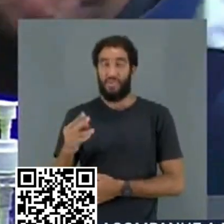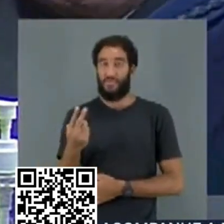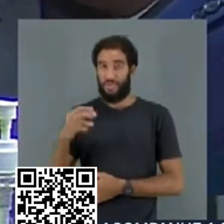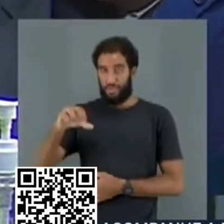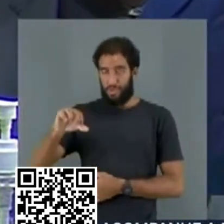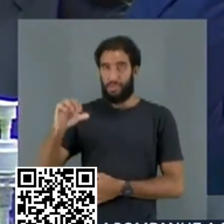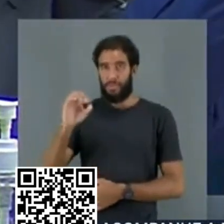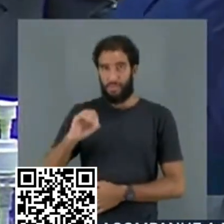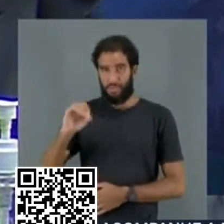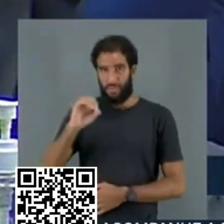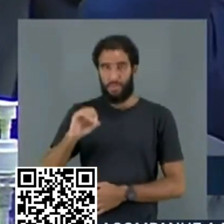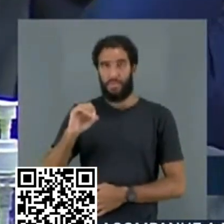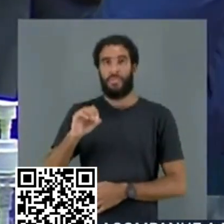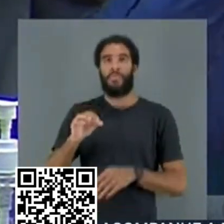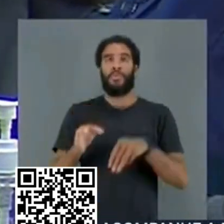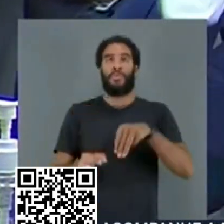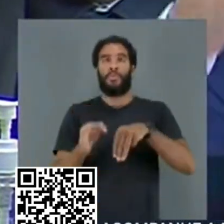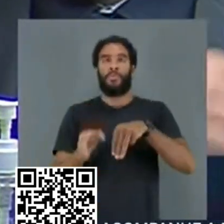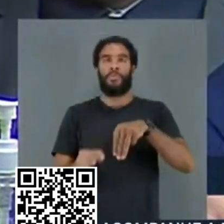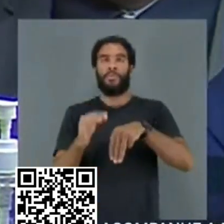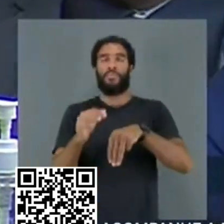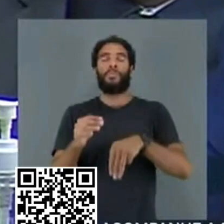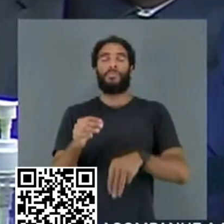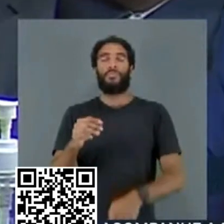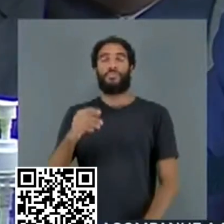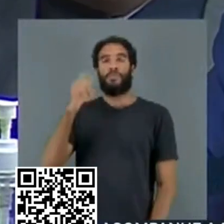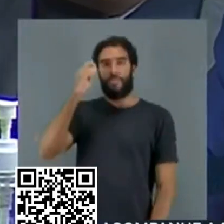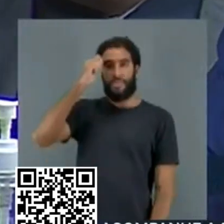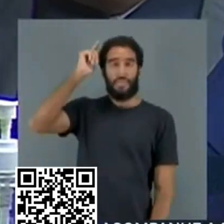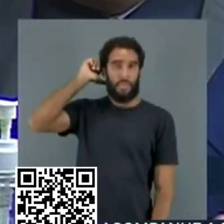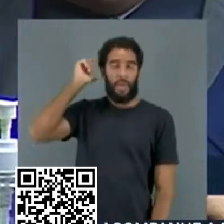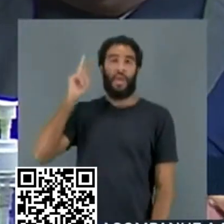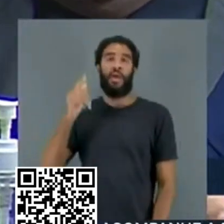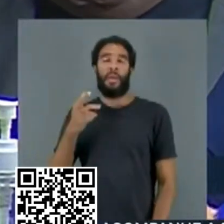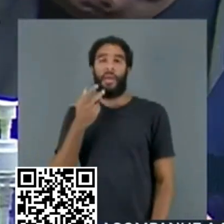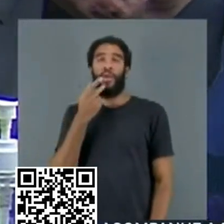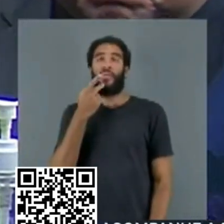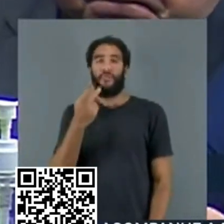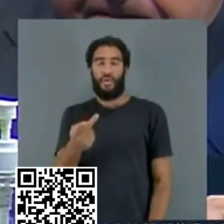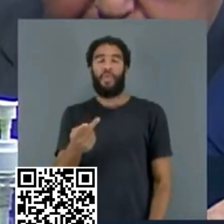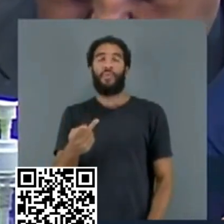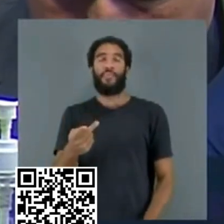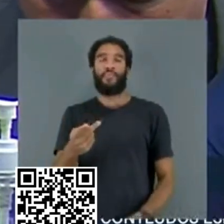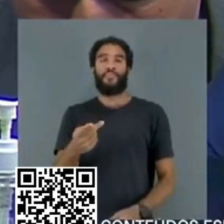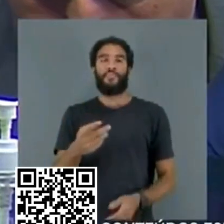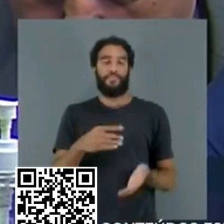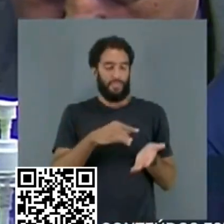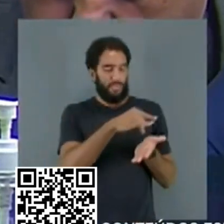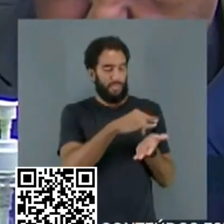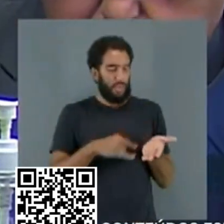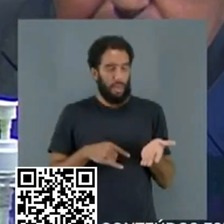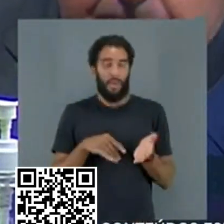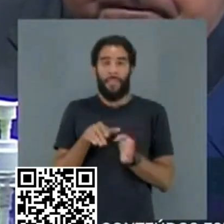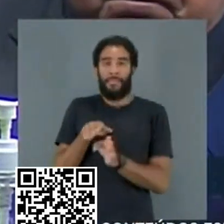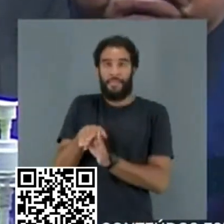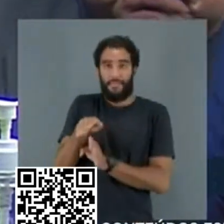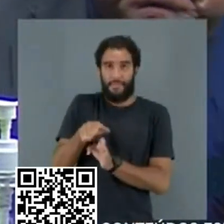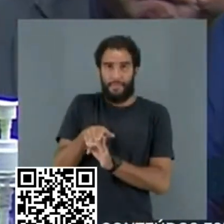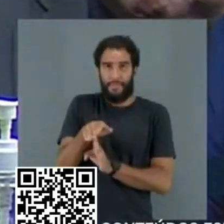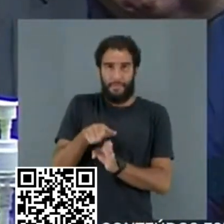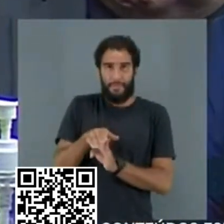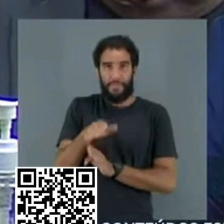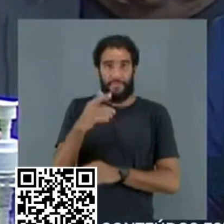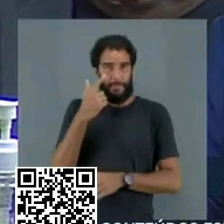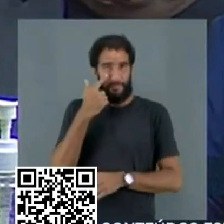ministro Alexandre de Moraes, na condição de presidente do Tribunal Superior Eleitoral, nos encaminhou uma recomendação, vejam,